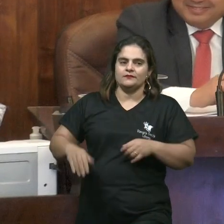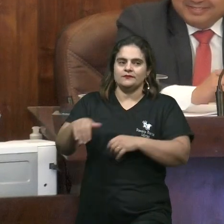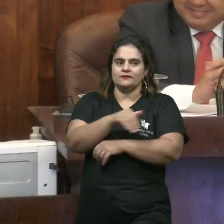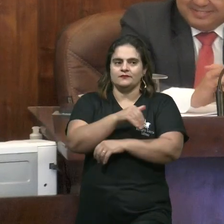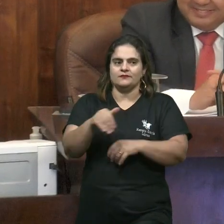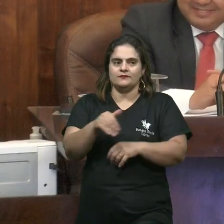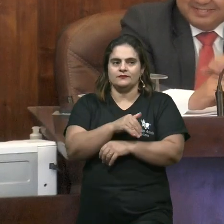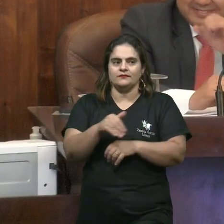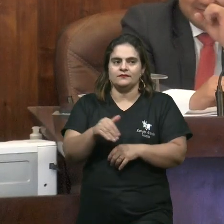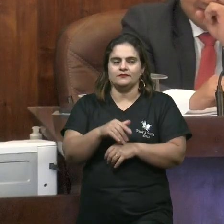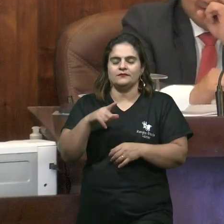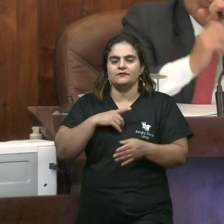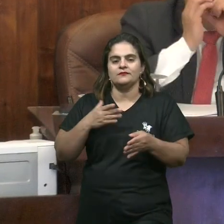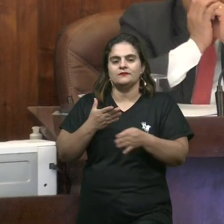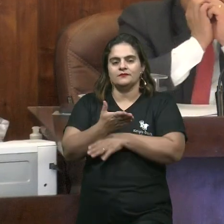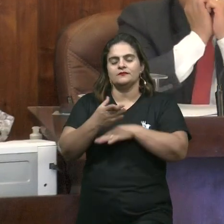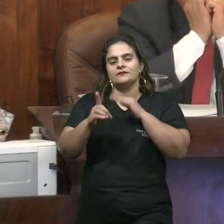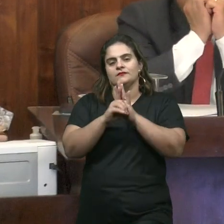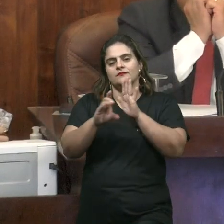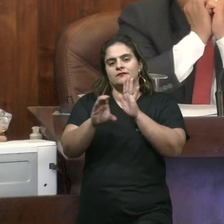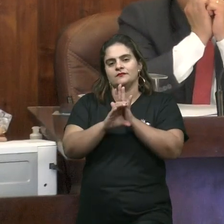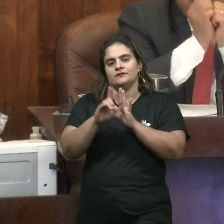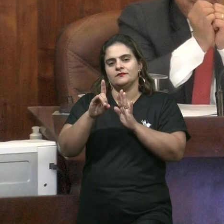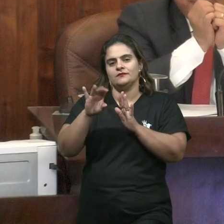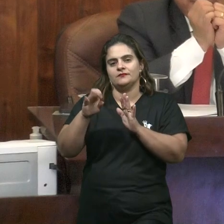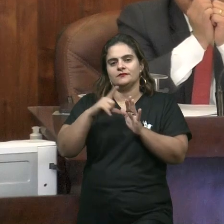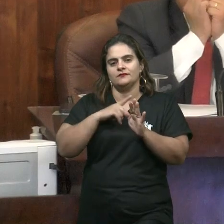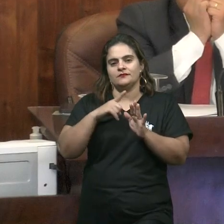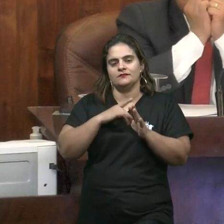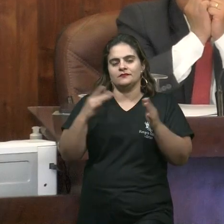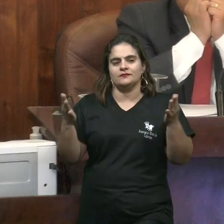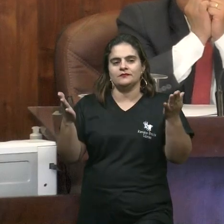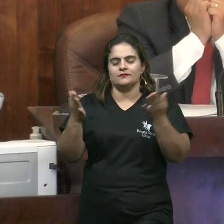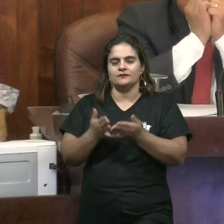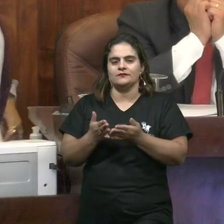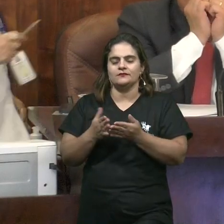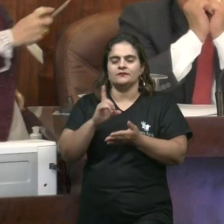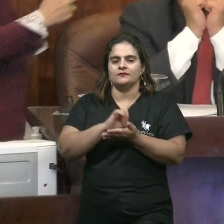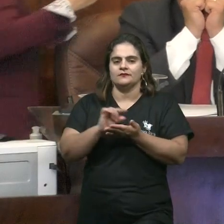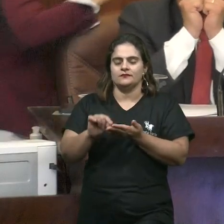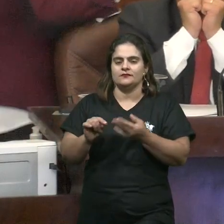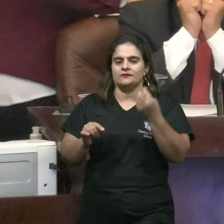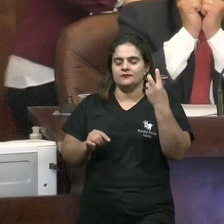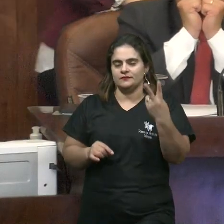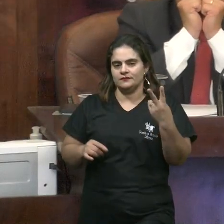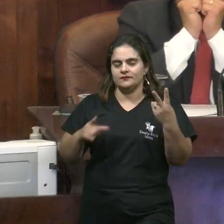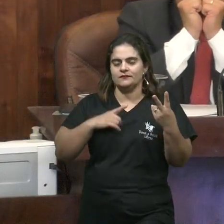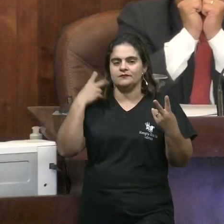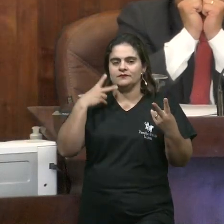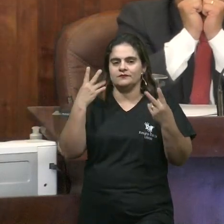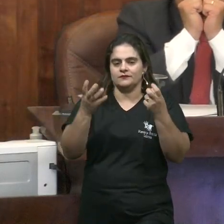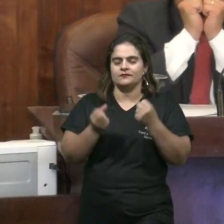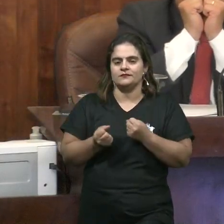residencial Marília Gigante. Então, aprovado pelo decreto municipal nº 1450-2003, o projeto é constituído por dois artigos. Os vereadores que são favoráveis ao projeto de lei 105